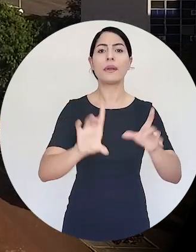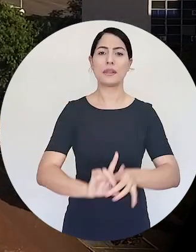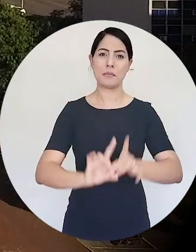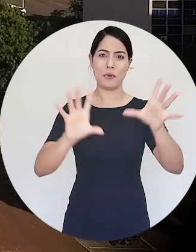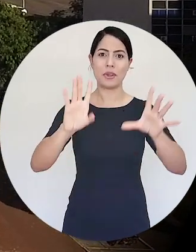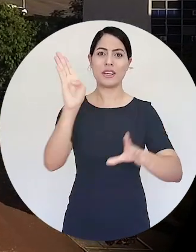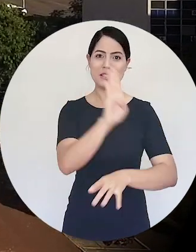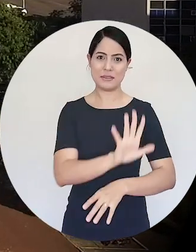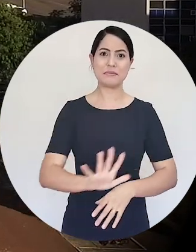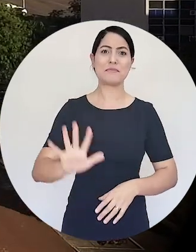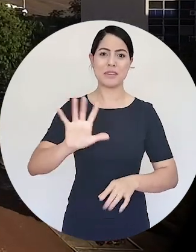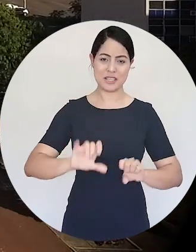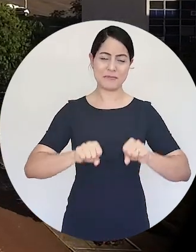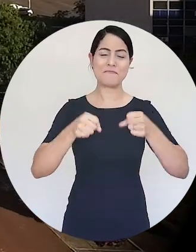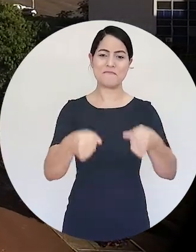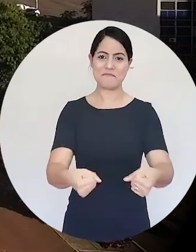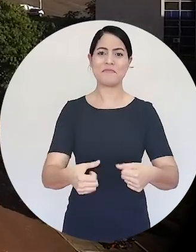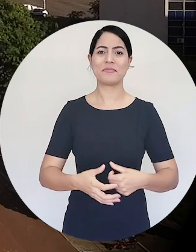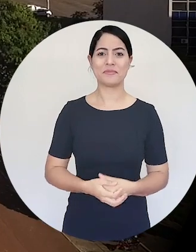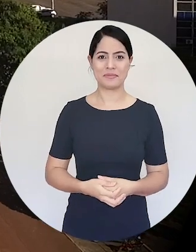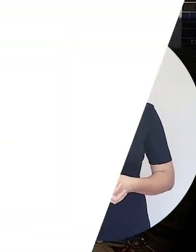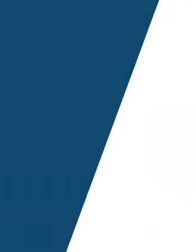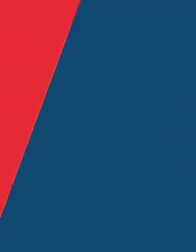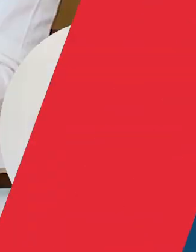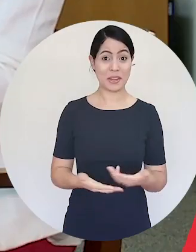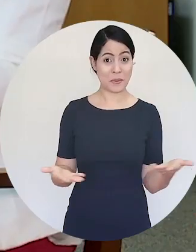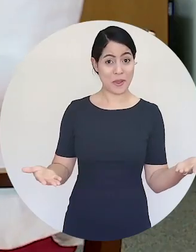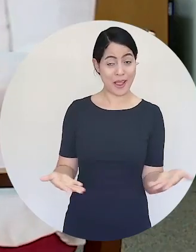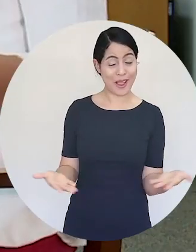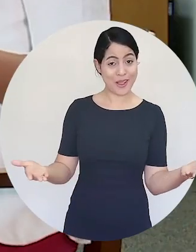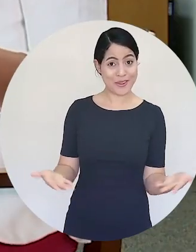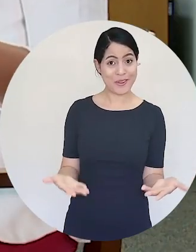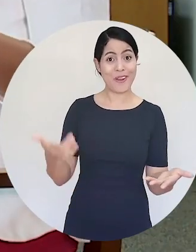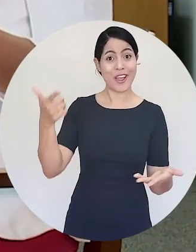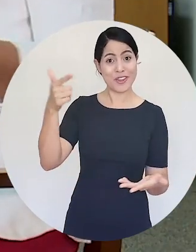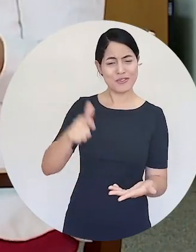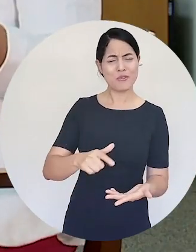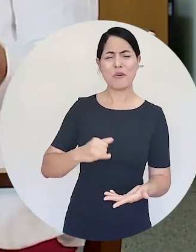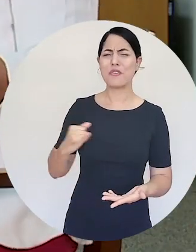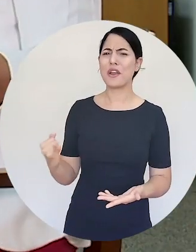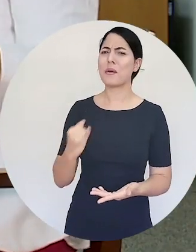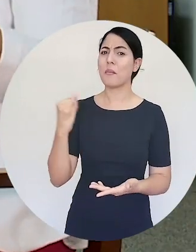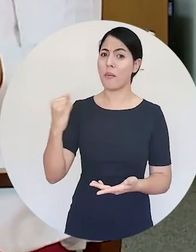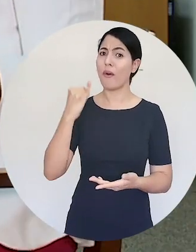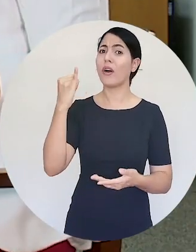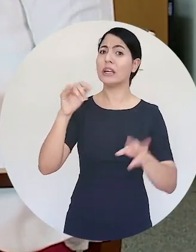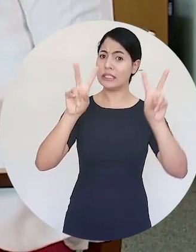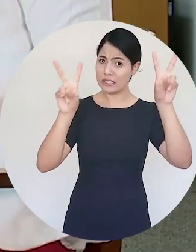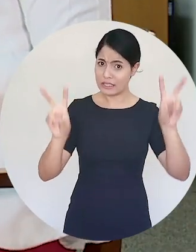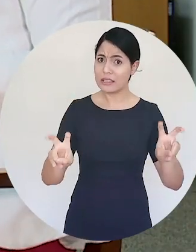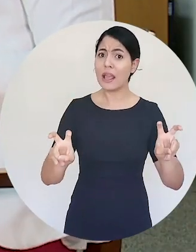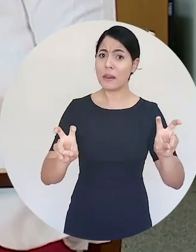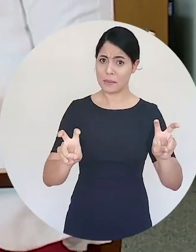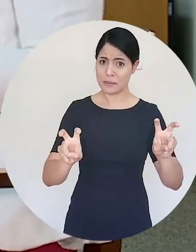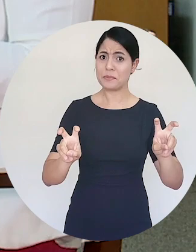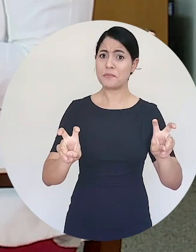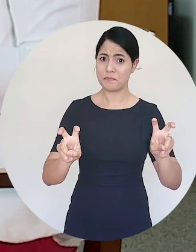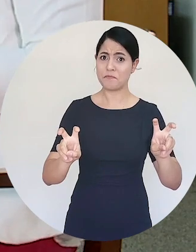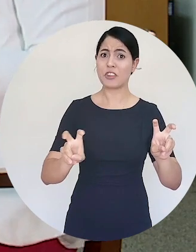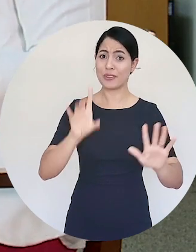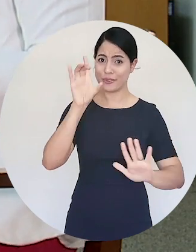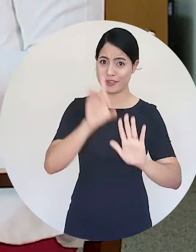em defesa do Estado Democrático de Direito. E para frisar conosco mais uma vez a importância da manutenção